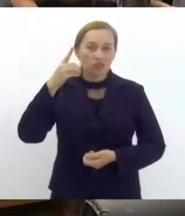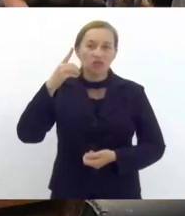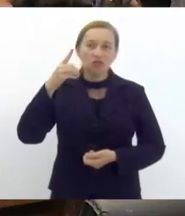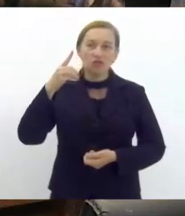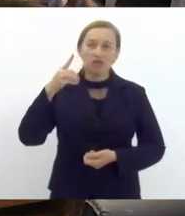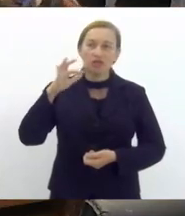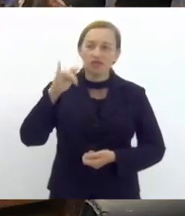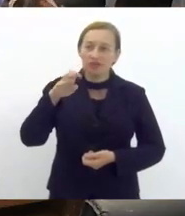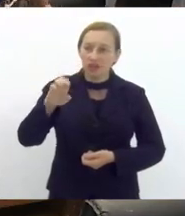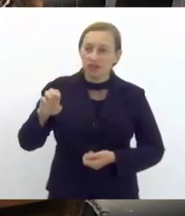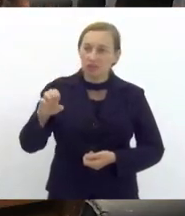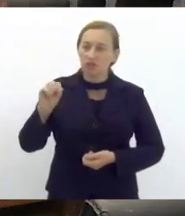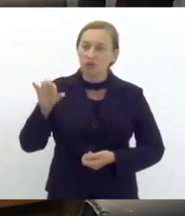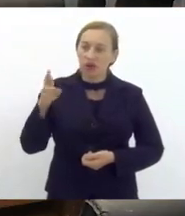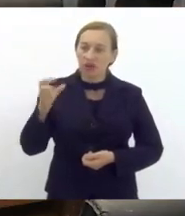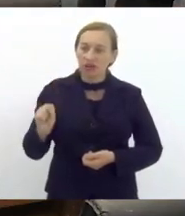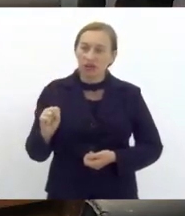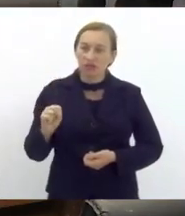deputada